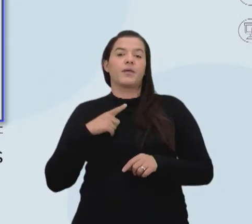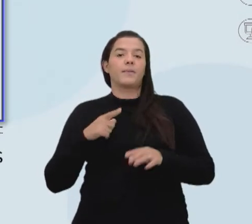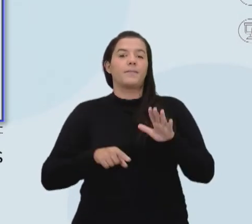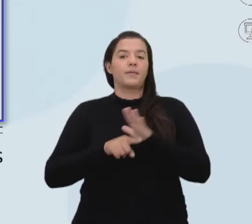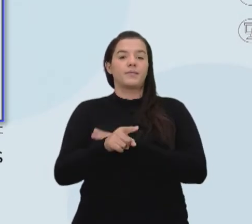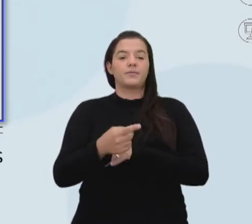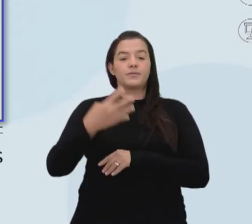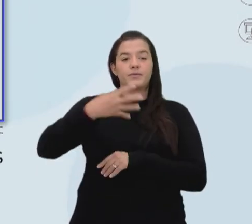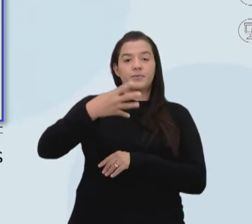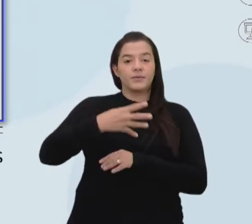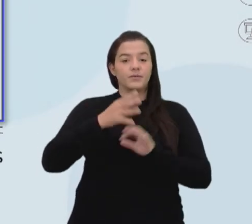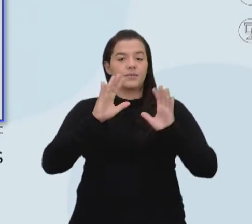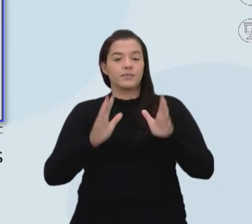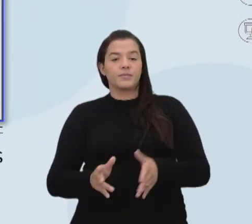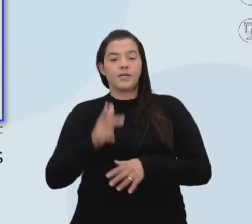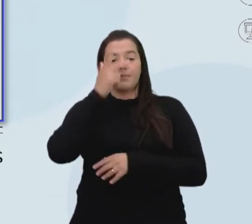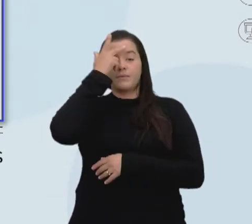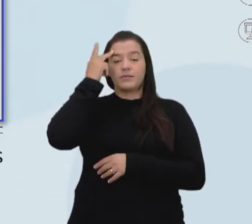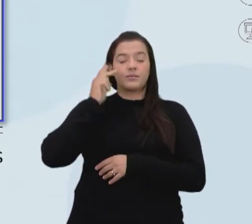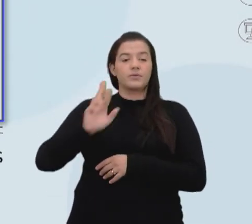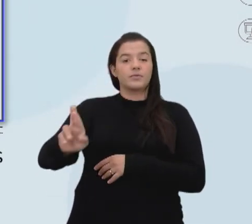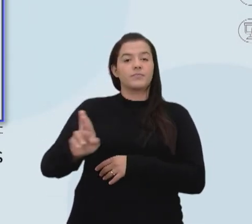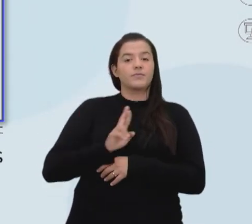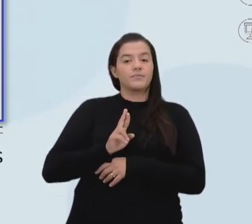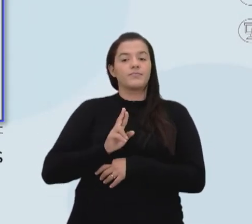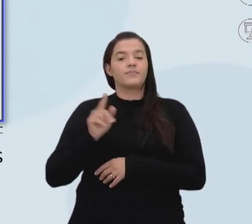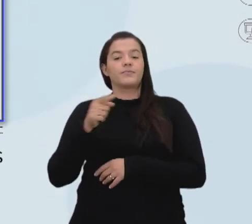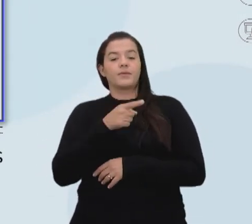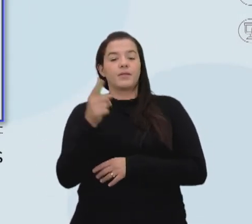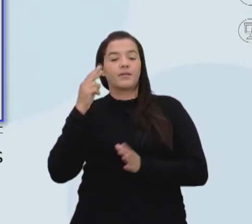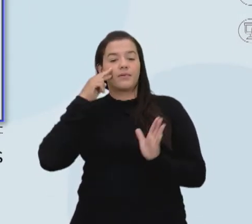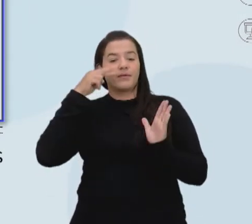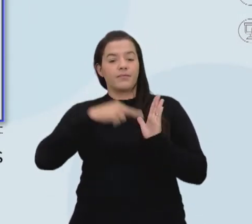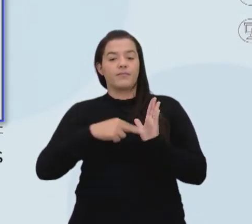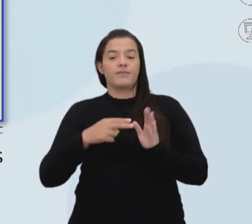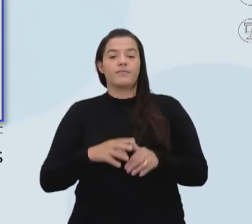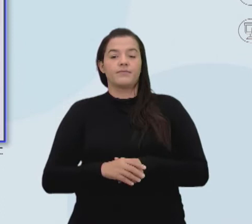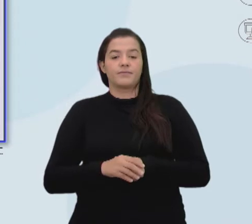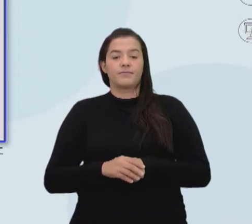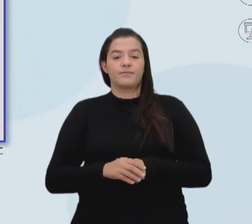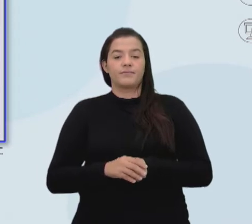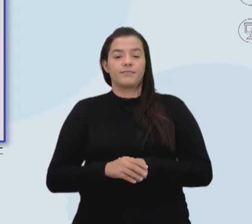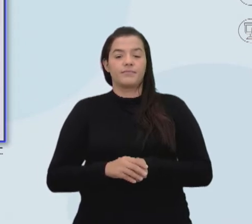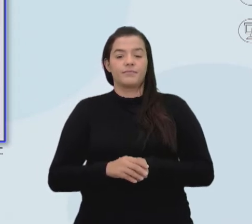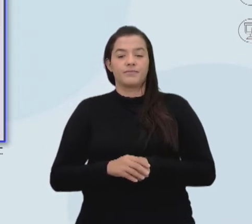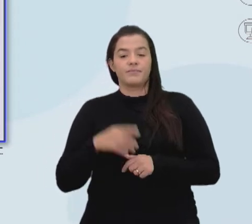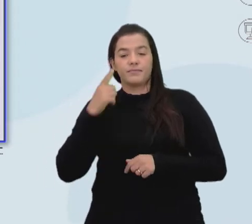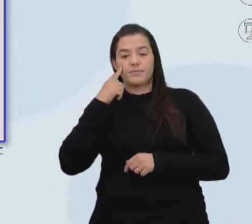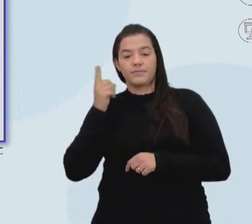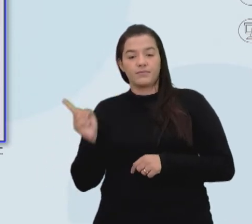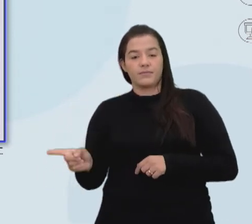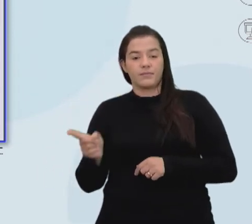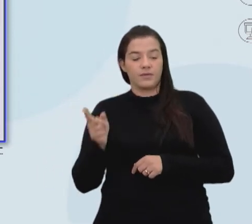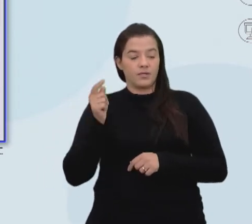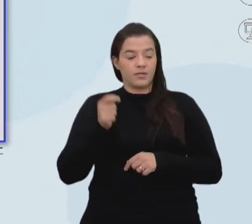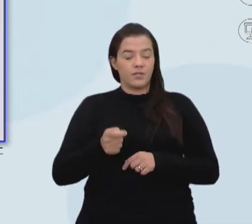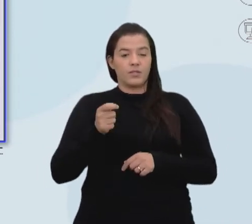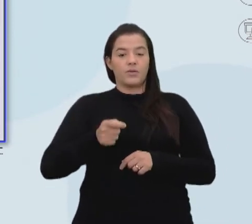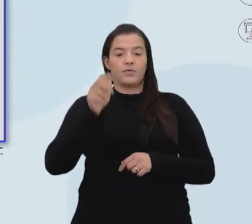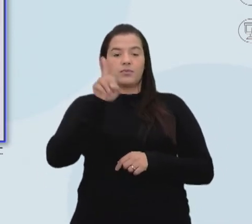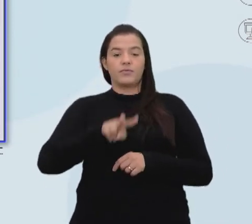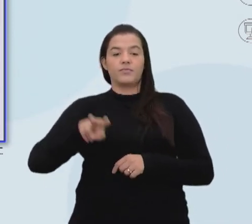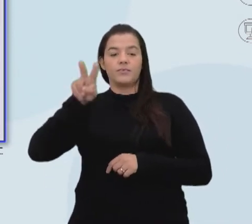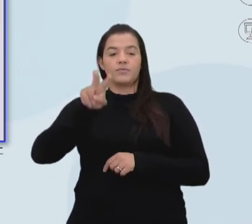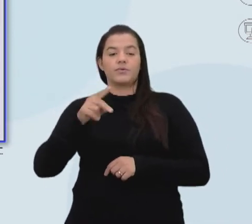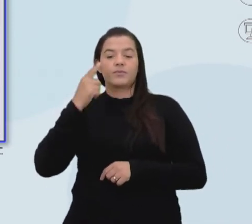já está na forma como a pessoa que vai responder vai visualizar. Ah, então peraí. Volta só um slide. Volto. Na que a gente não tá visualizando, ainda tá